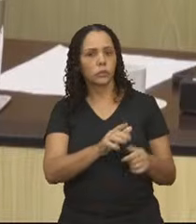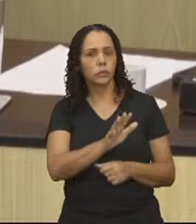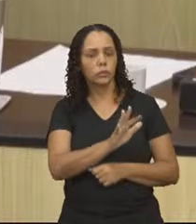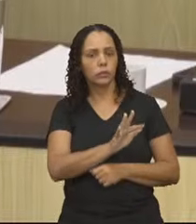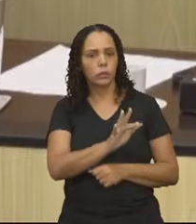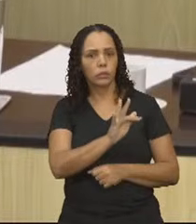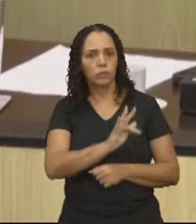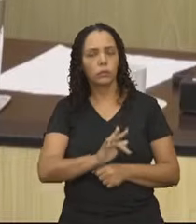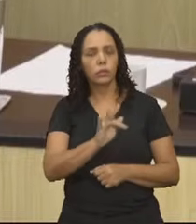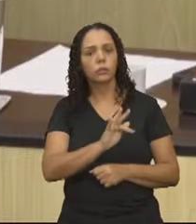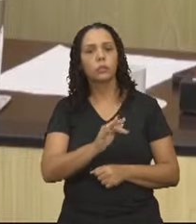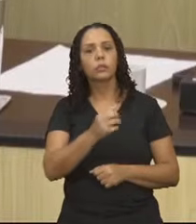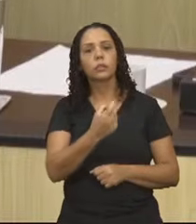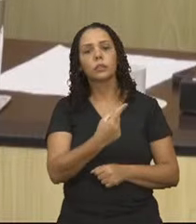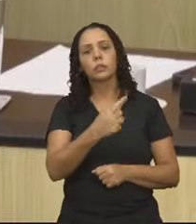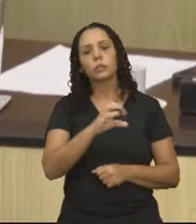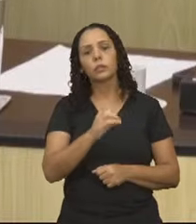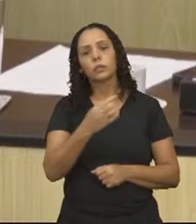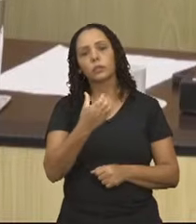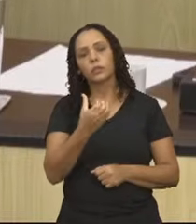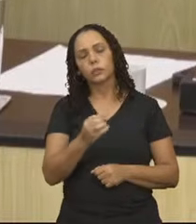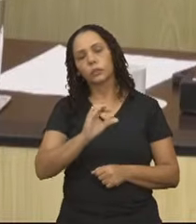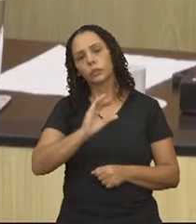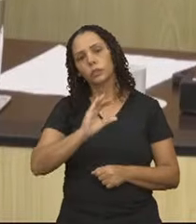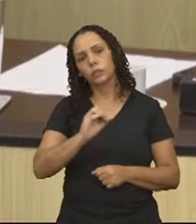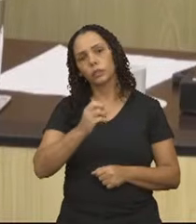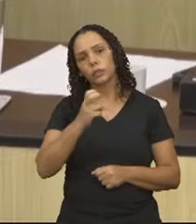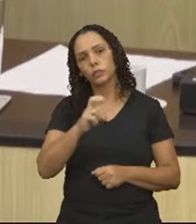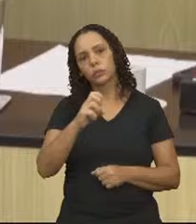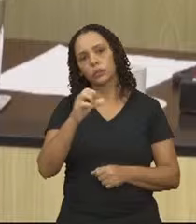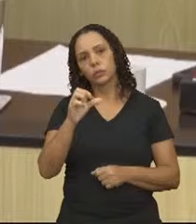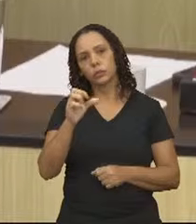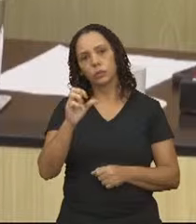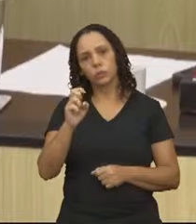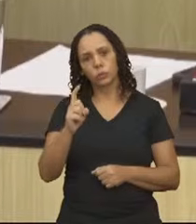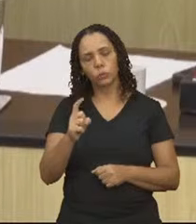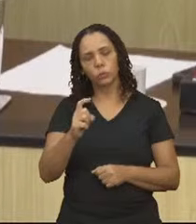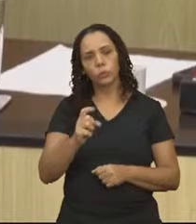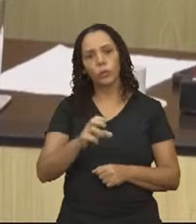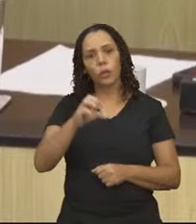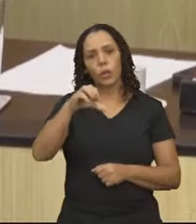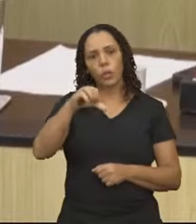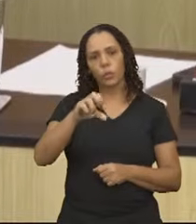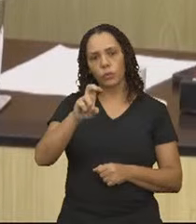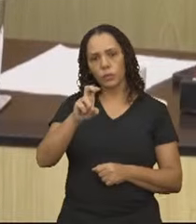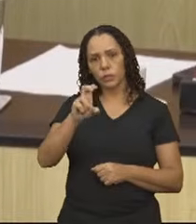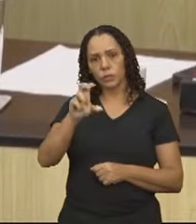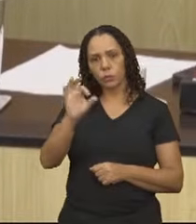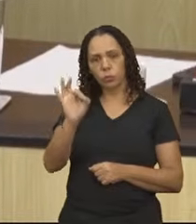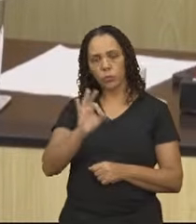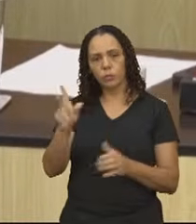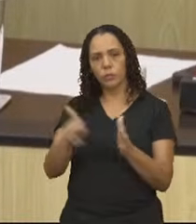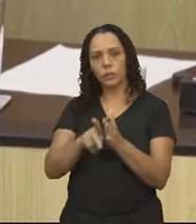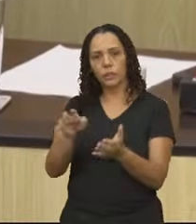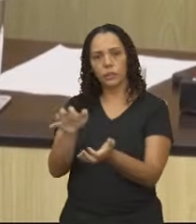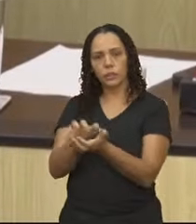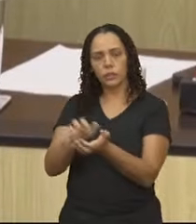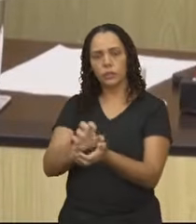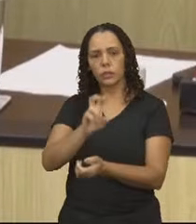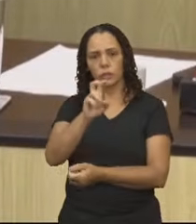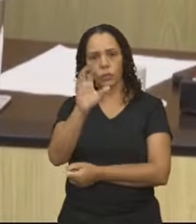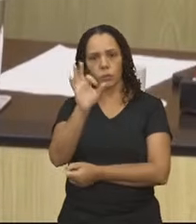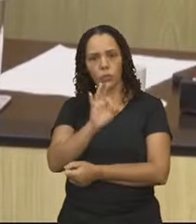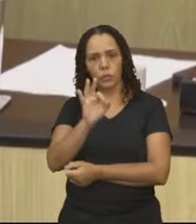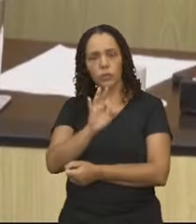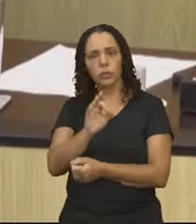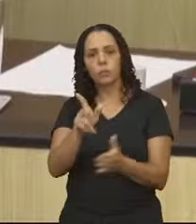106.051 pertence 95% ao município de Jacareí e 5% no município de São José dos Campos. E